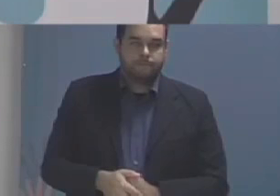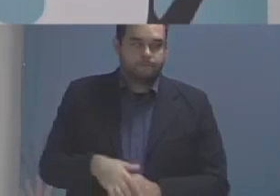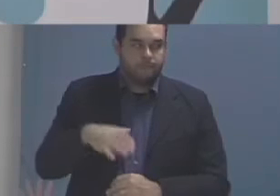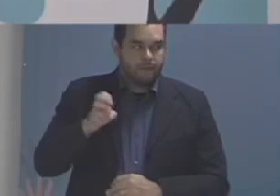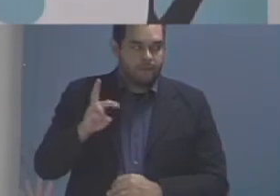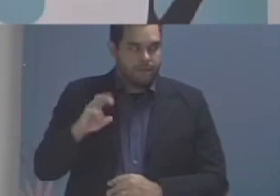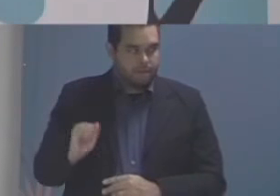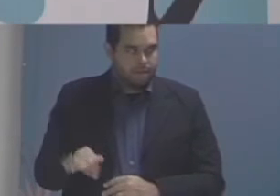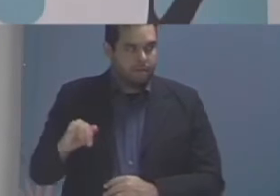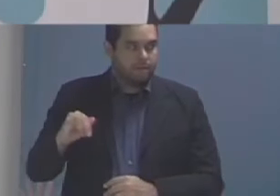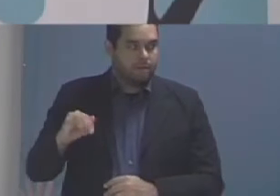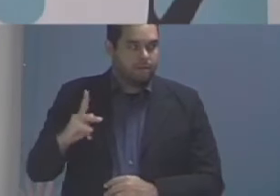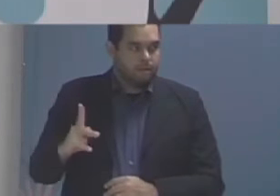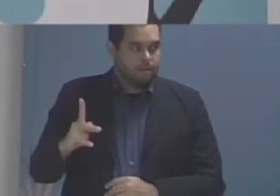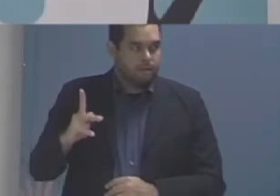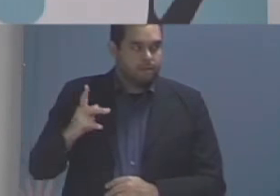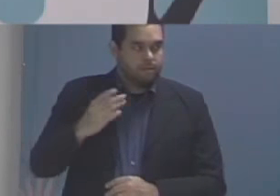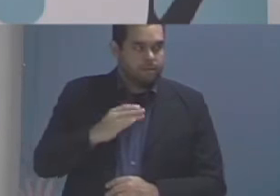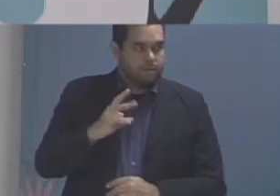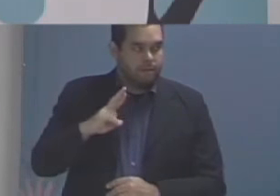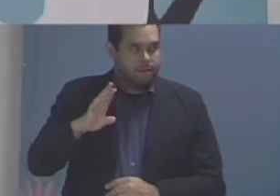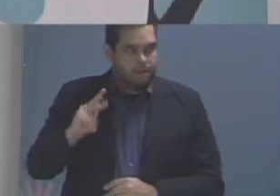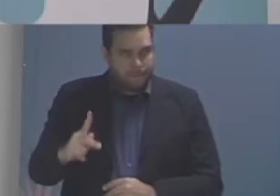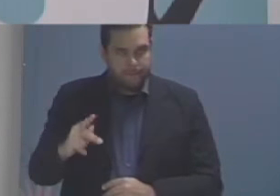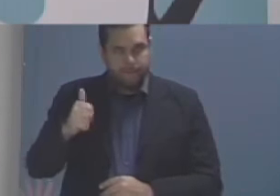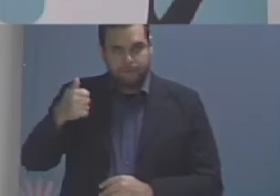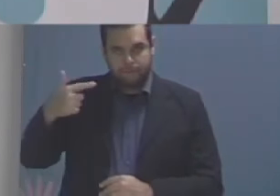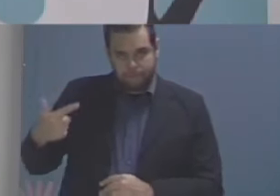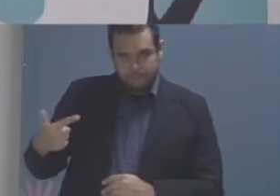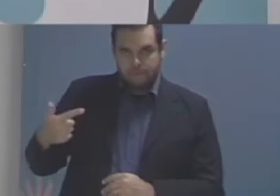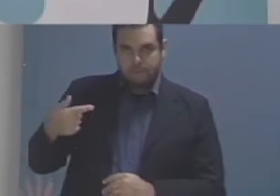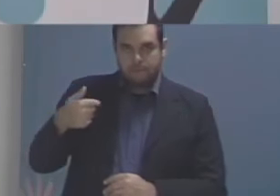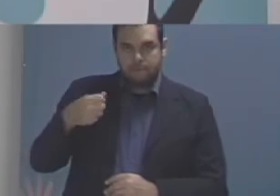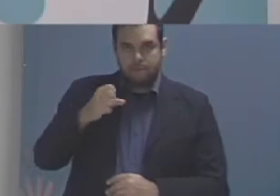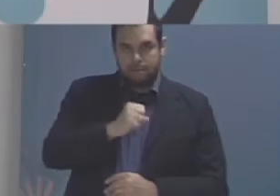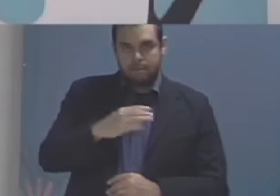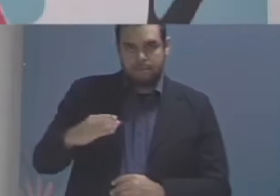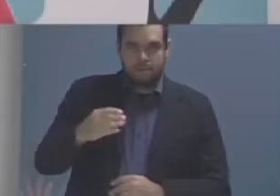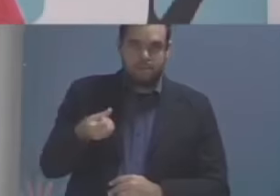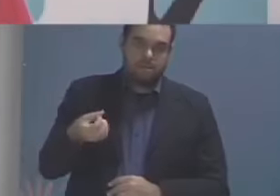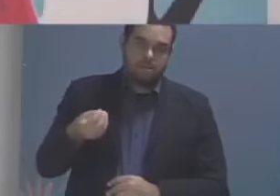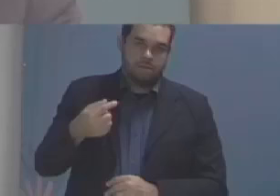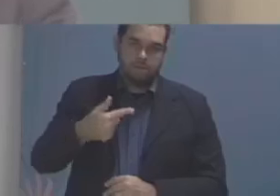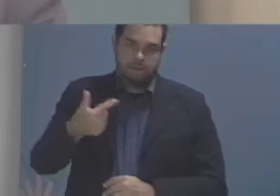Max Carrigan, CRP 12, Santa Catarina, 6026.